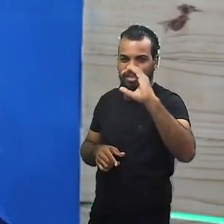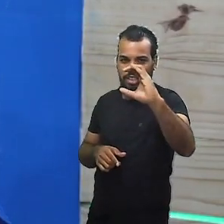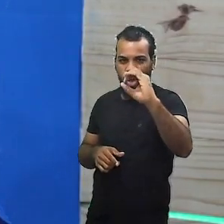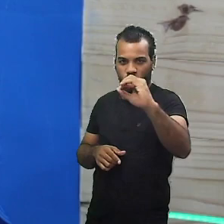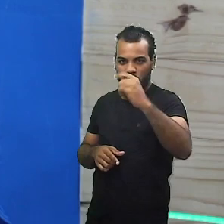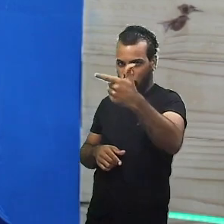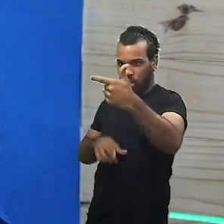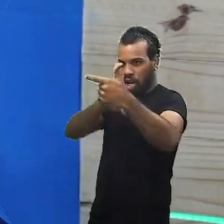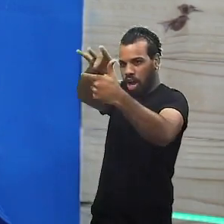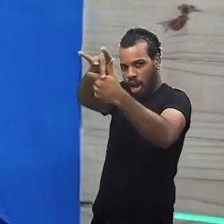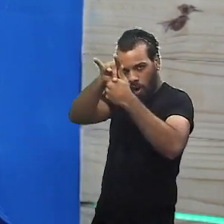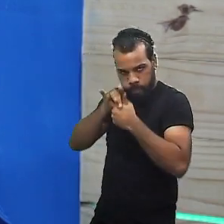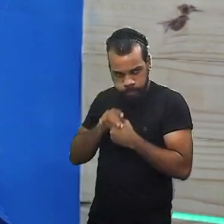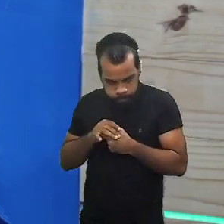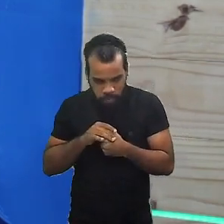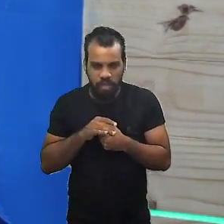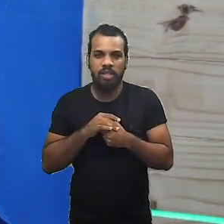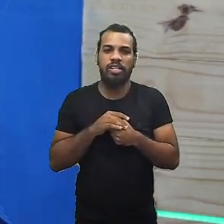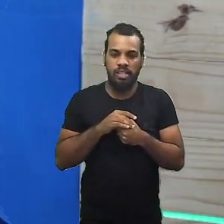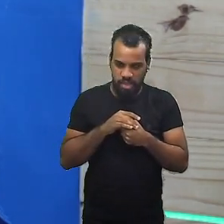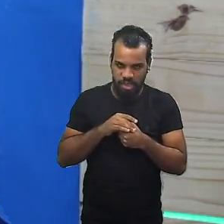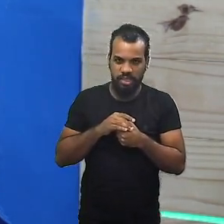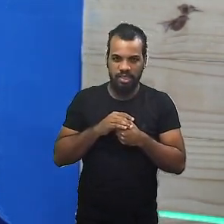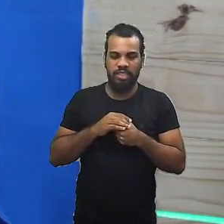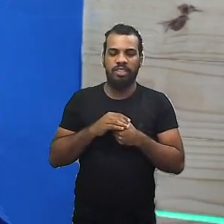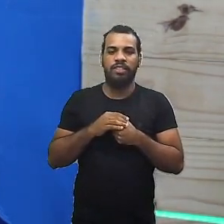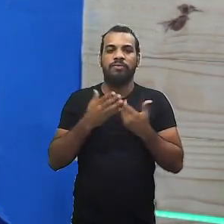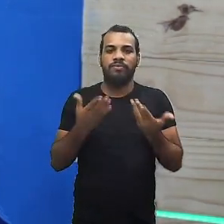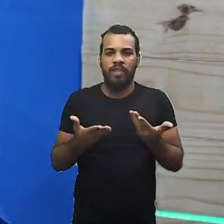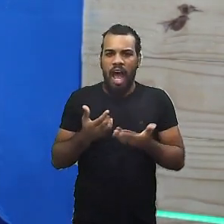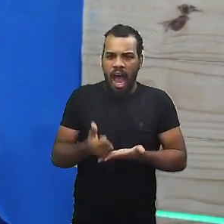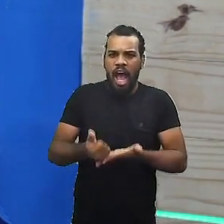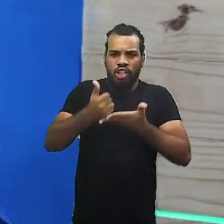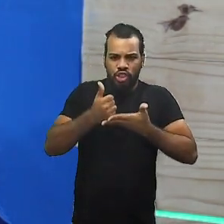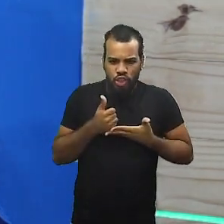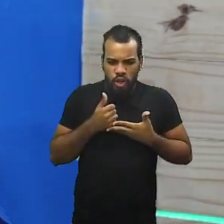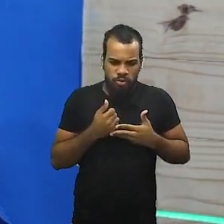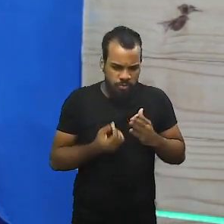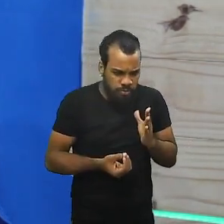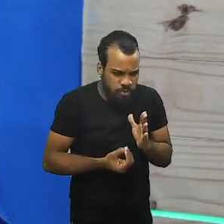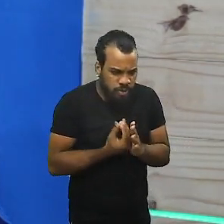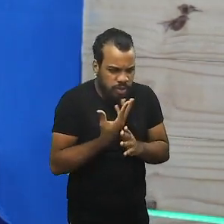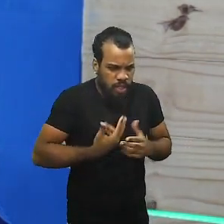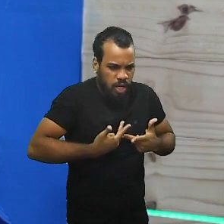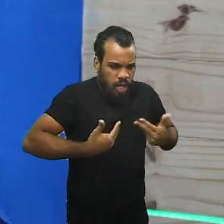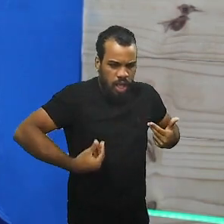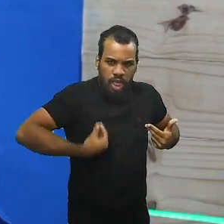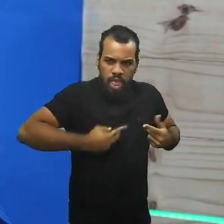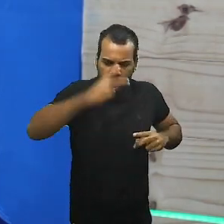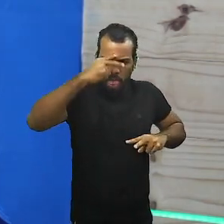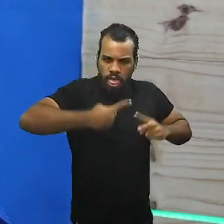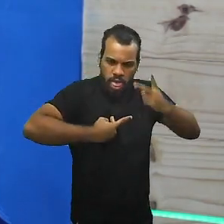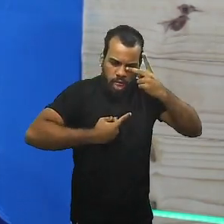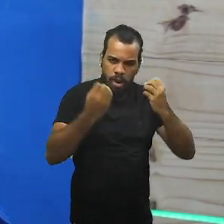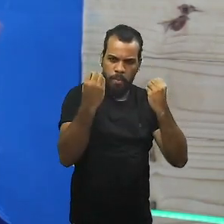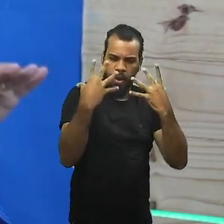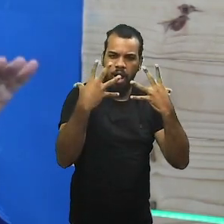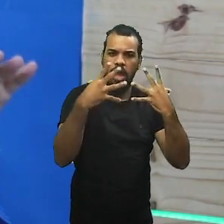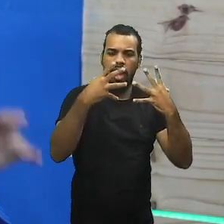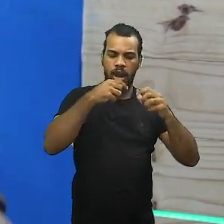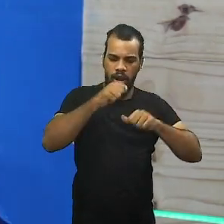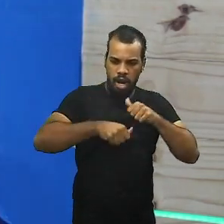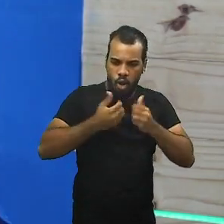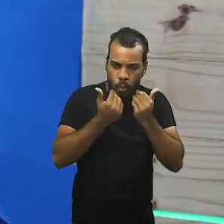que o CO2 que era liberado na fermentação ajudou a criar os seres fotossintetizantes? Claro, monstrinho,